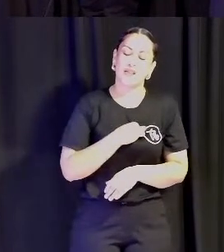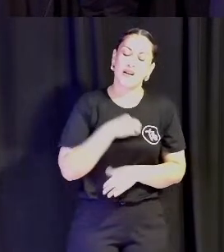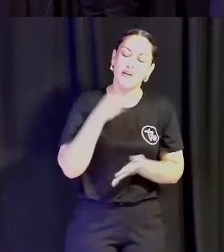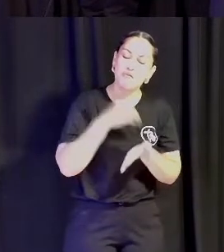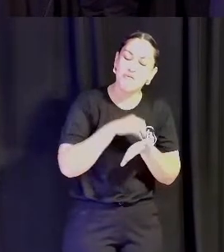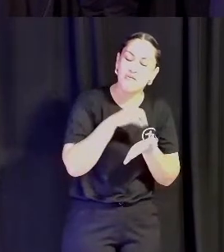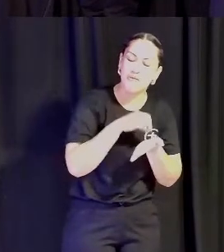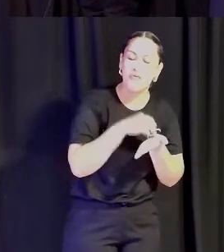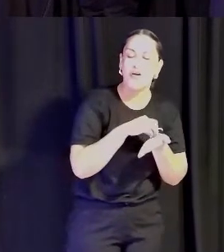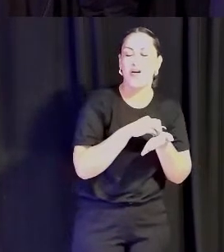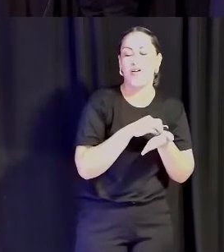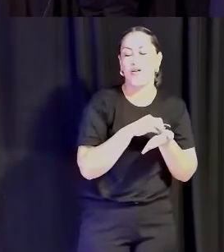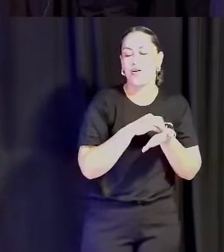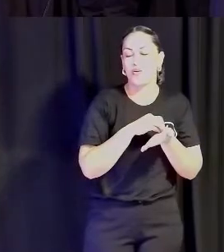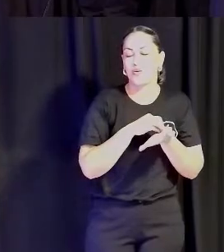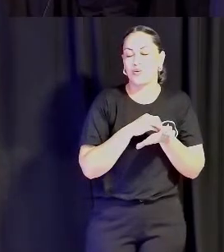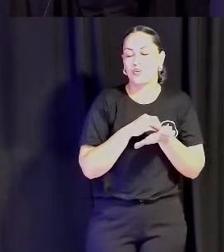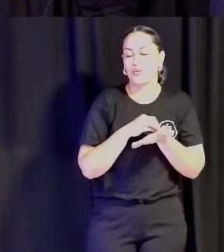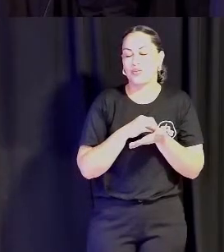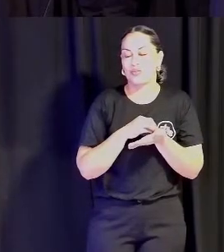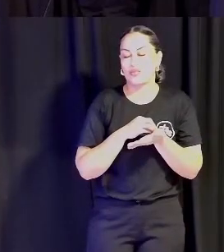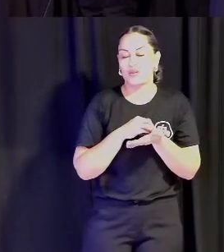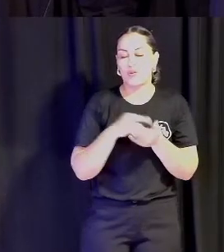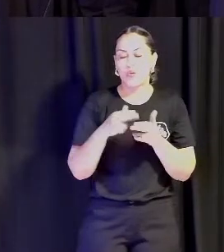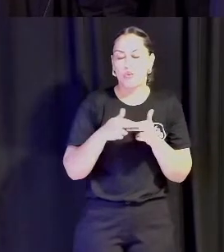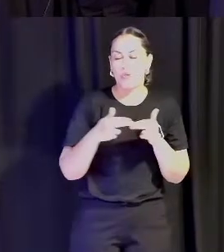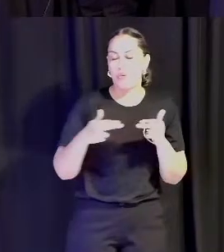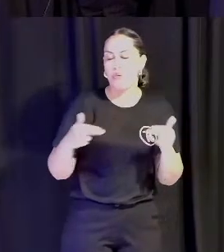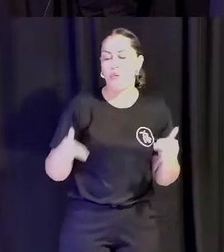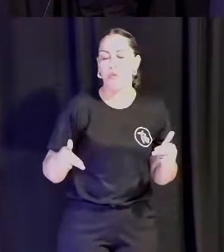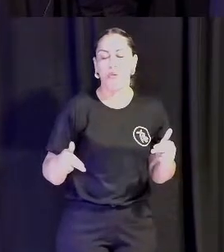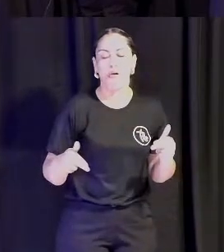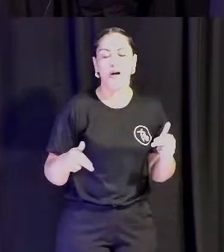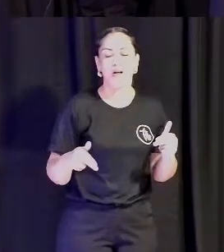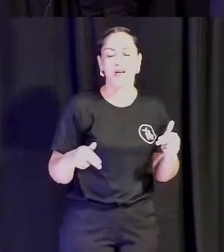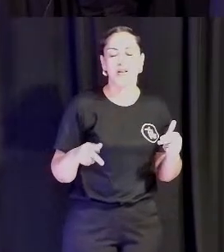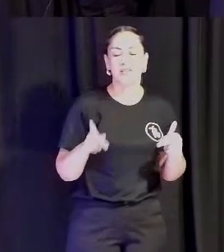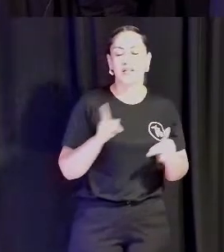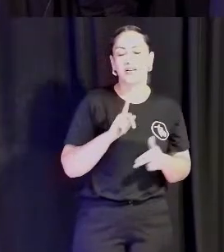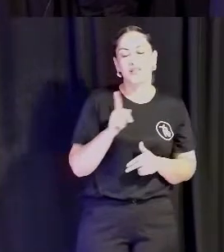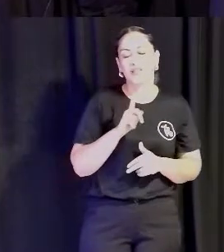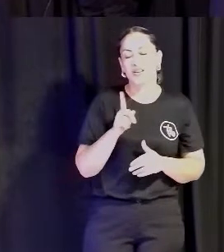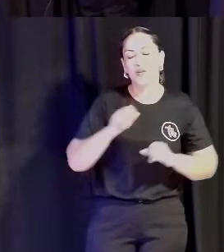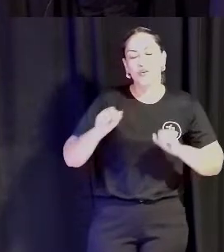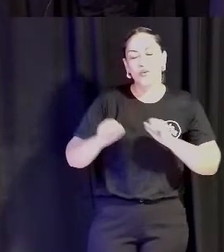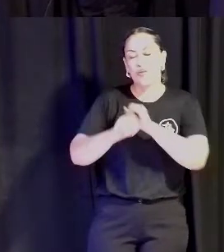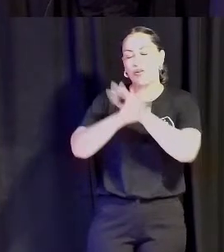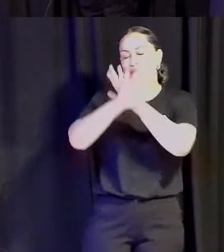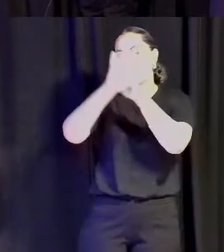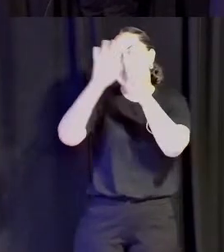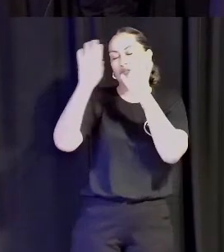Retira da nossa vida o que não te glorifica, o que não te exalta.